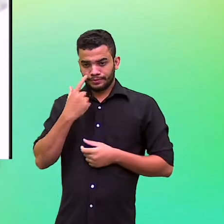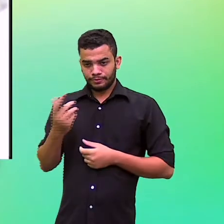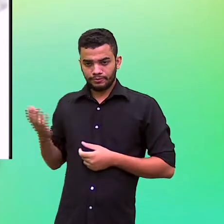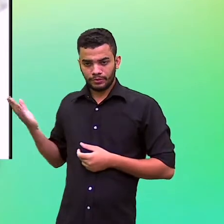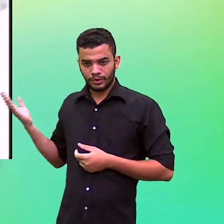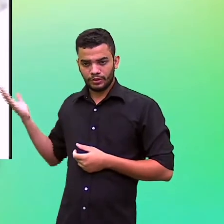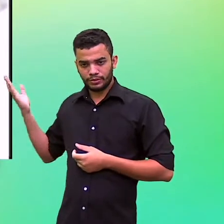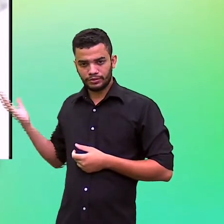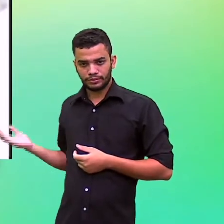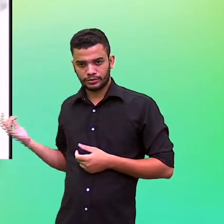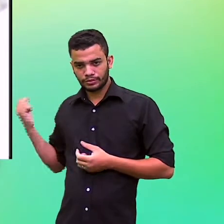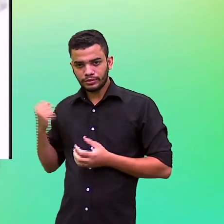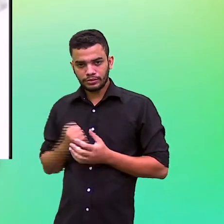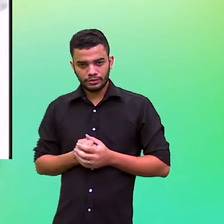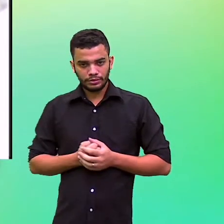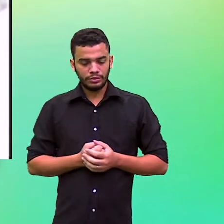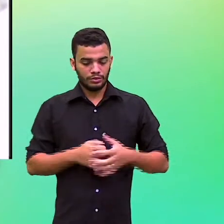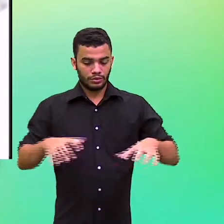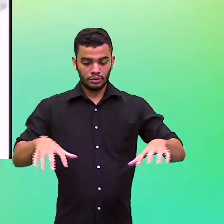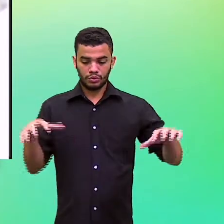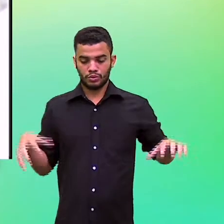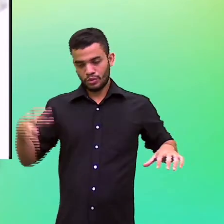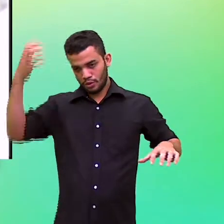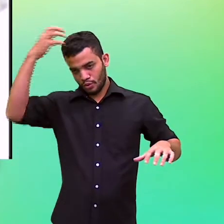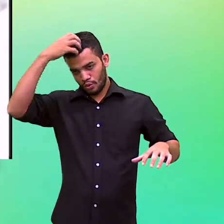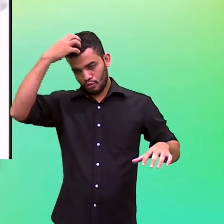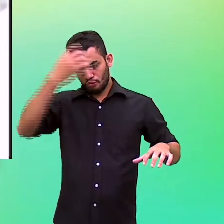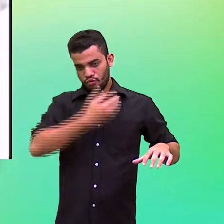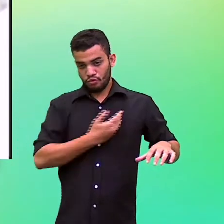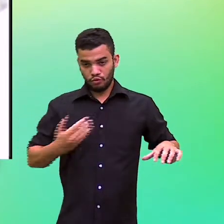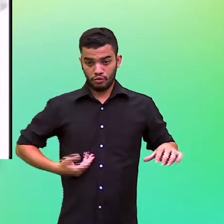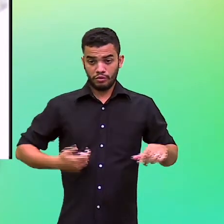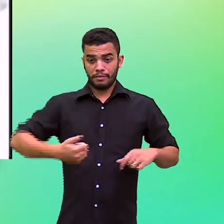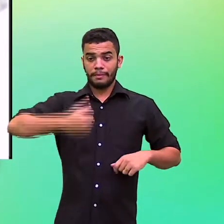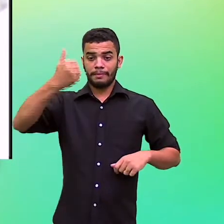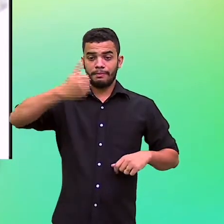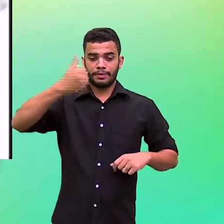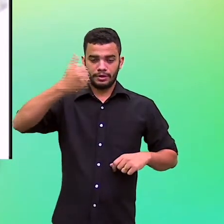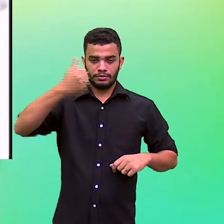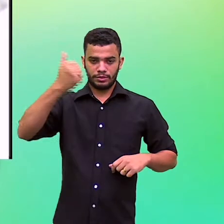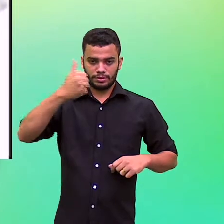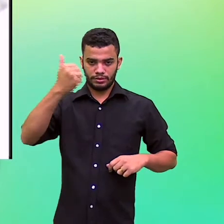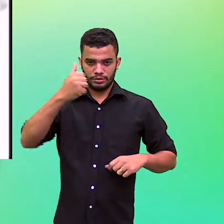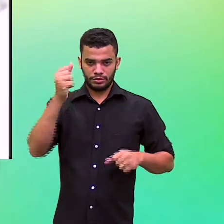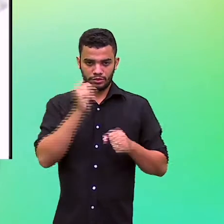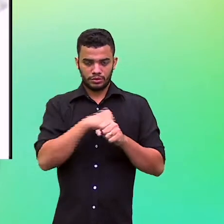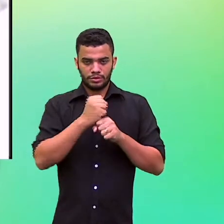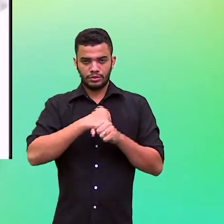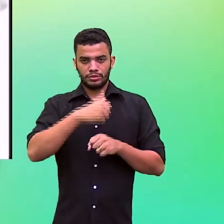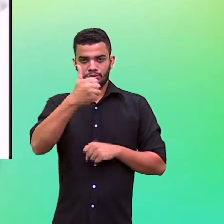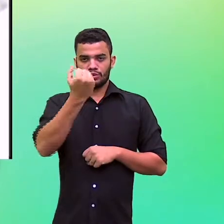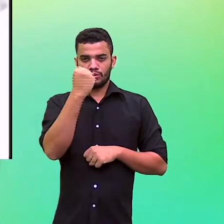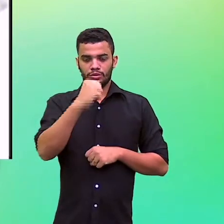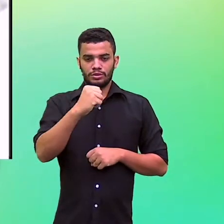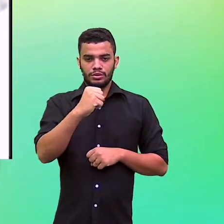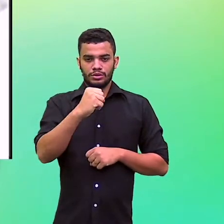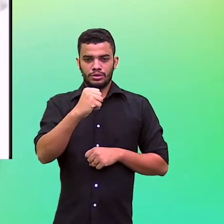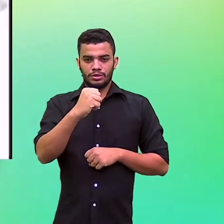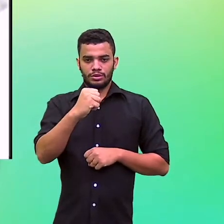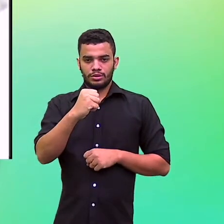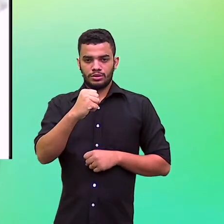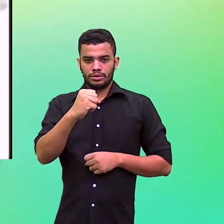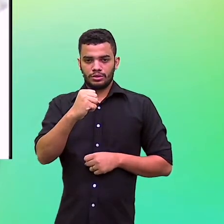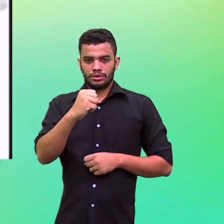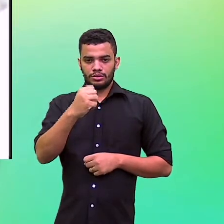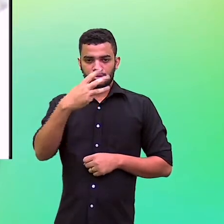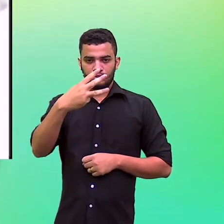período, que é o primeiro reinado, ele é do período de 1822 a 1831. Esse